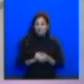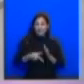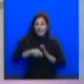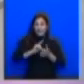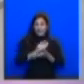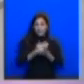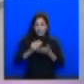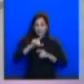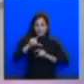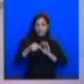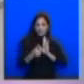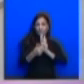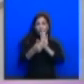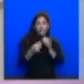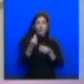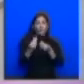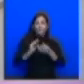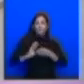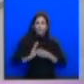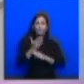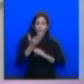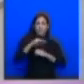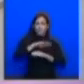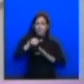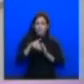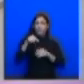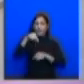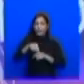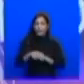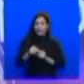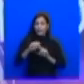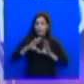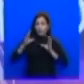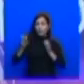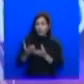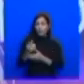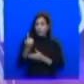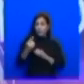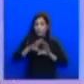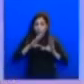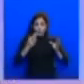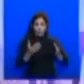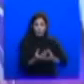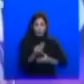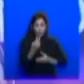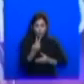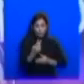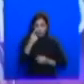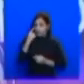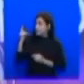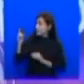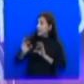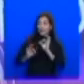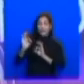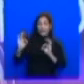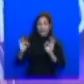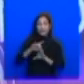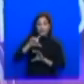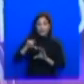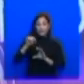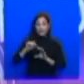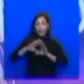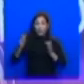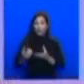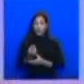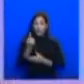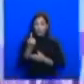o sorteio, eu vou te mostrar como vai funcionar tudo por aqui. Temos os nossos globos número 1 e número 2 preparados para este sorteio. O